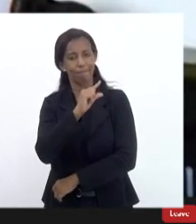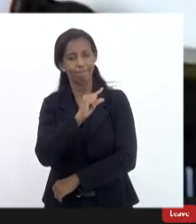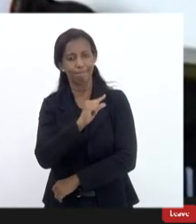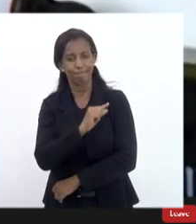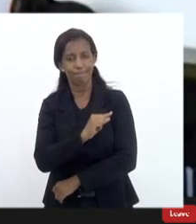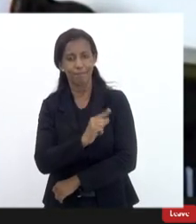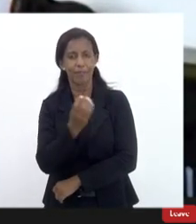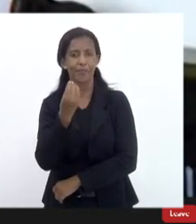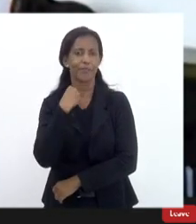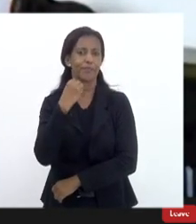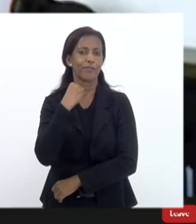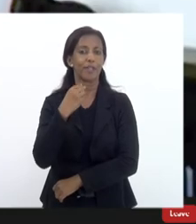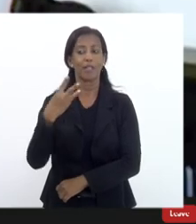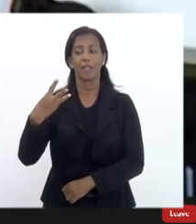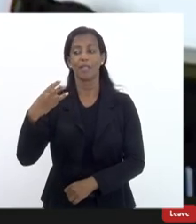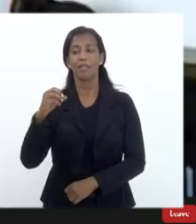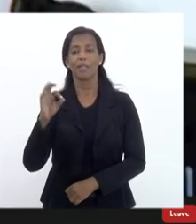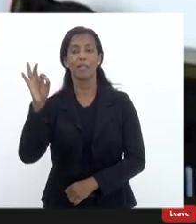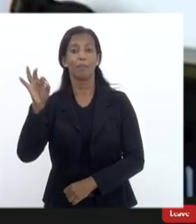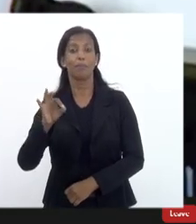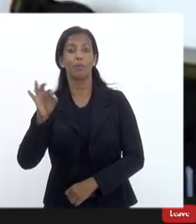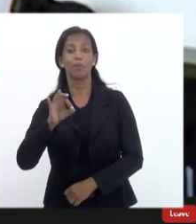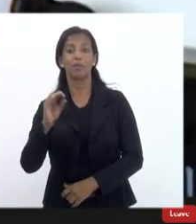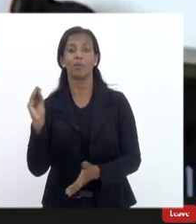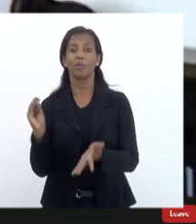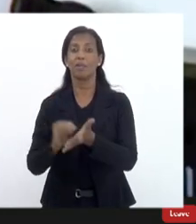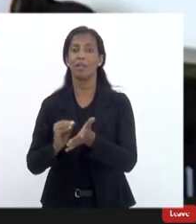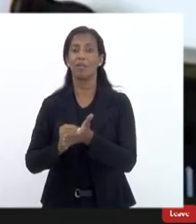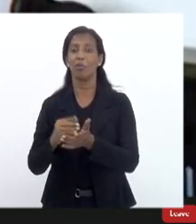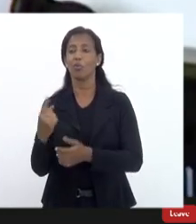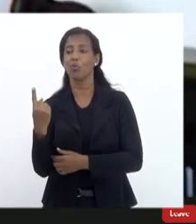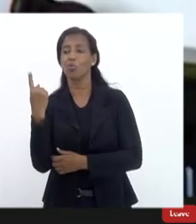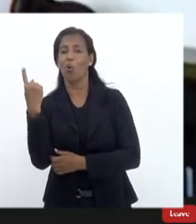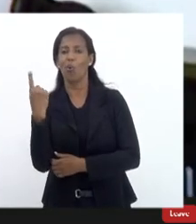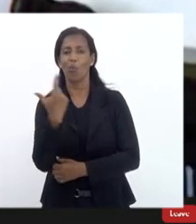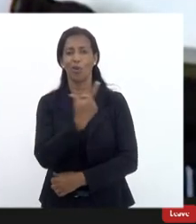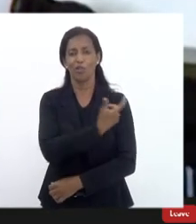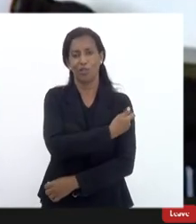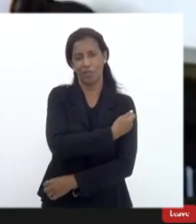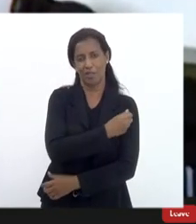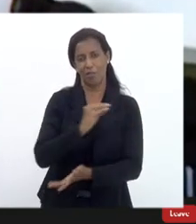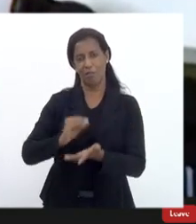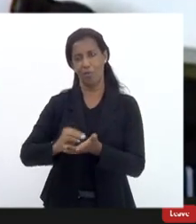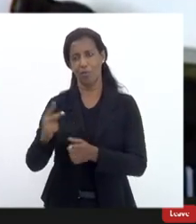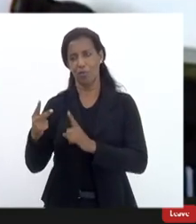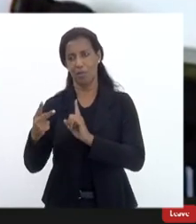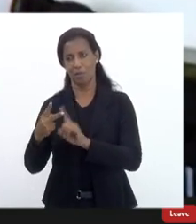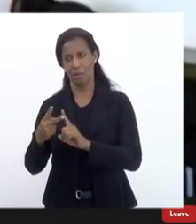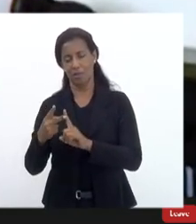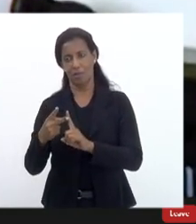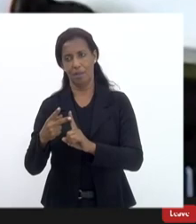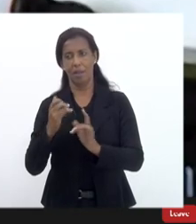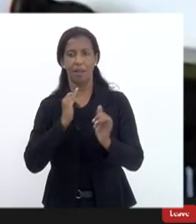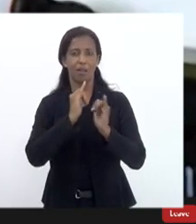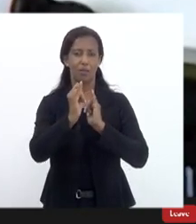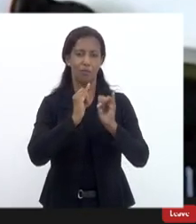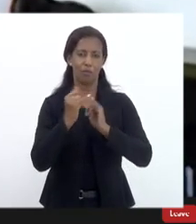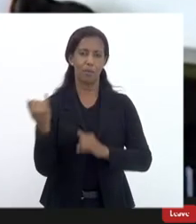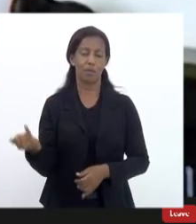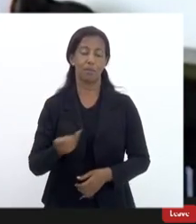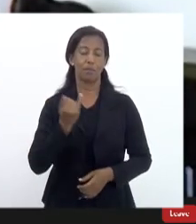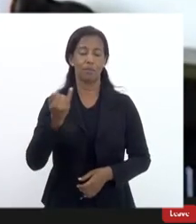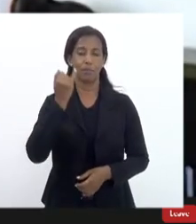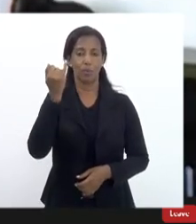e 30% que não estavam com a imunização completa, só com a primeira dose. É uma sistematização de informação muito importante que